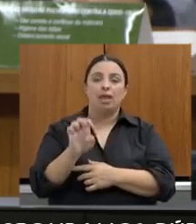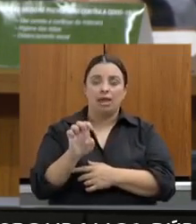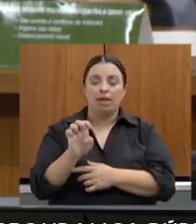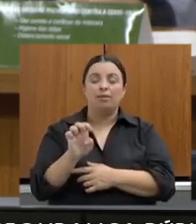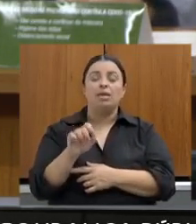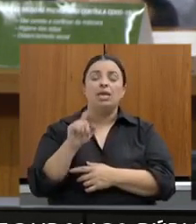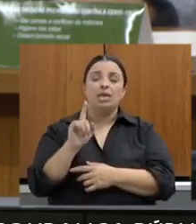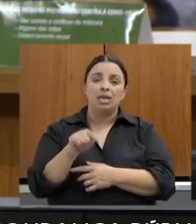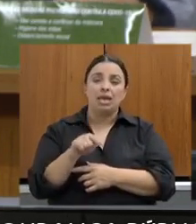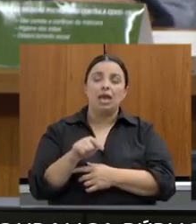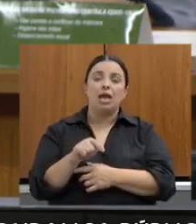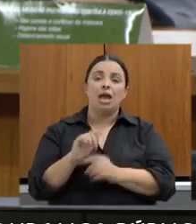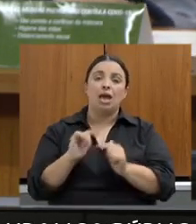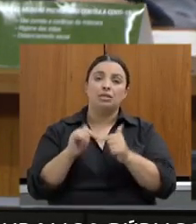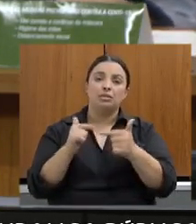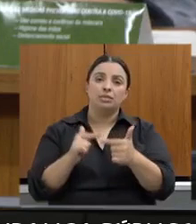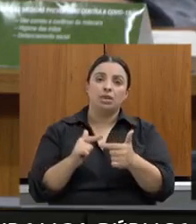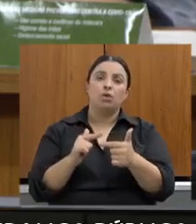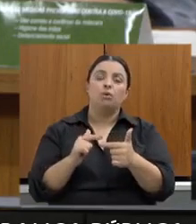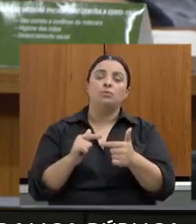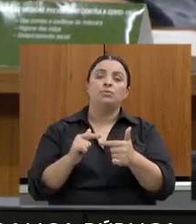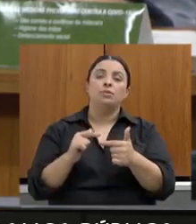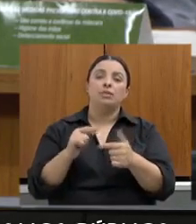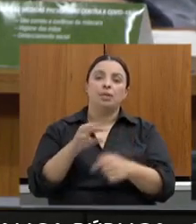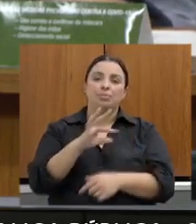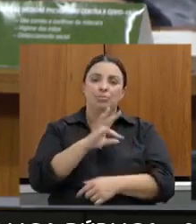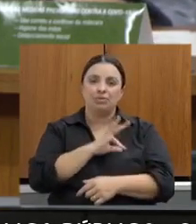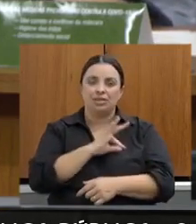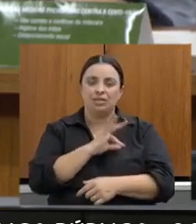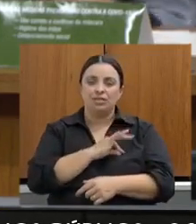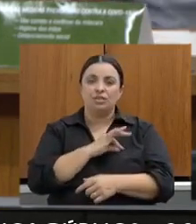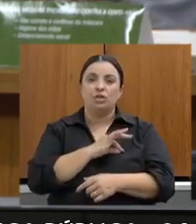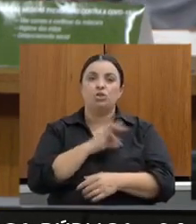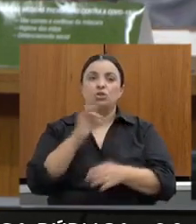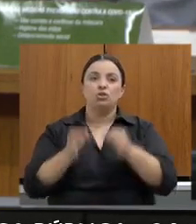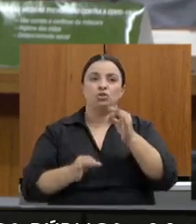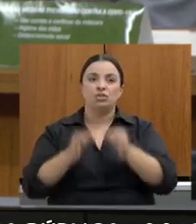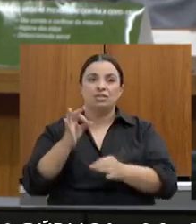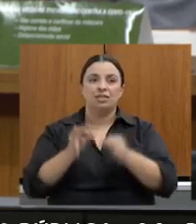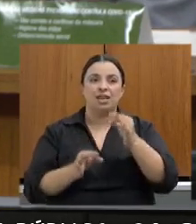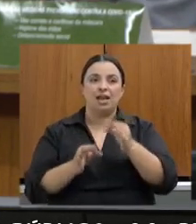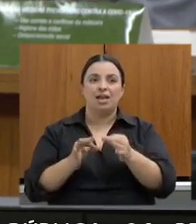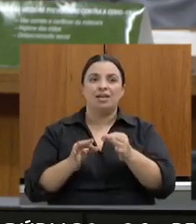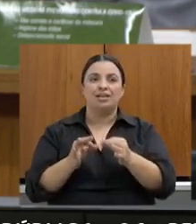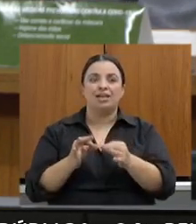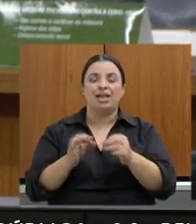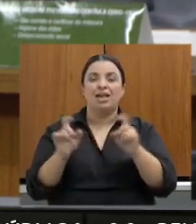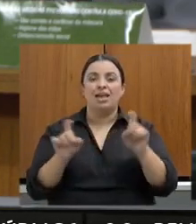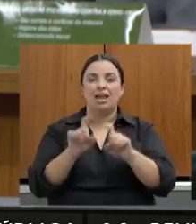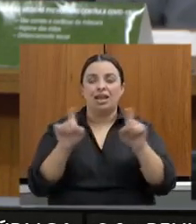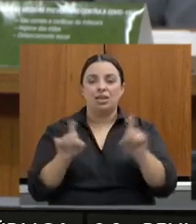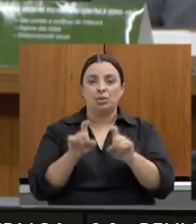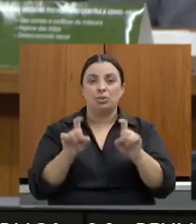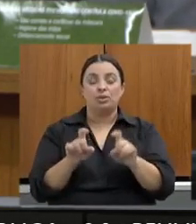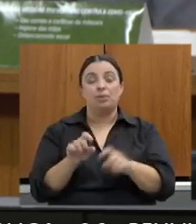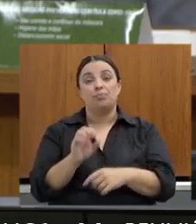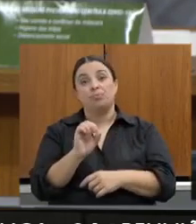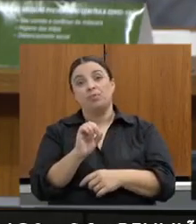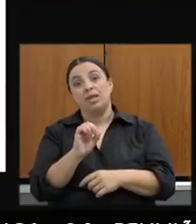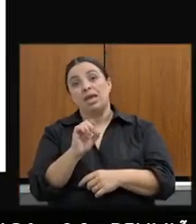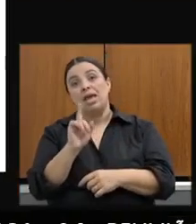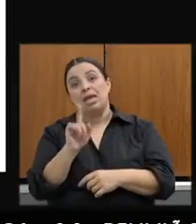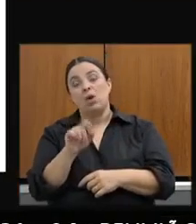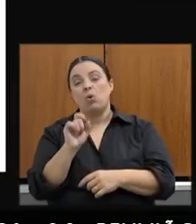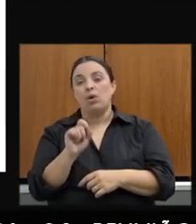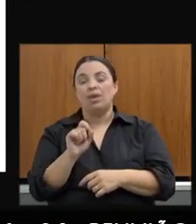eletrônica ou também temos chamado de inquérito sem papel para gente fazer a interoperabilidade entre